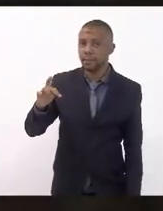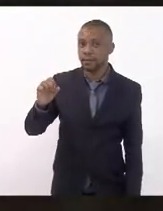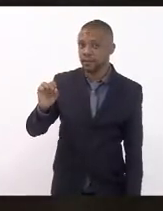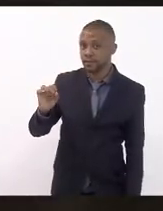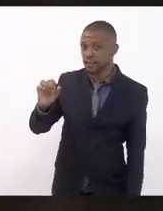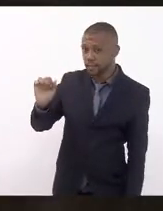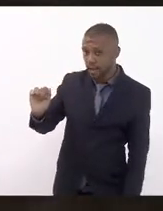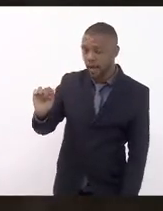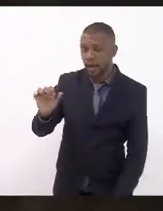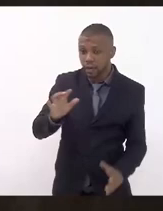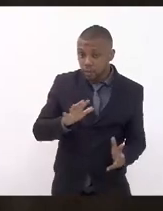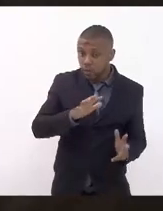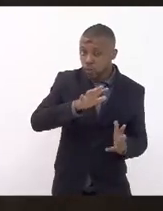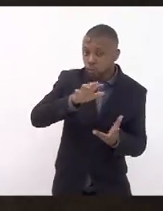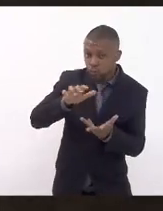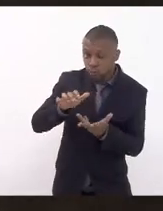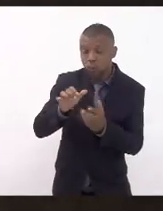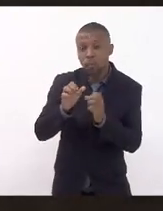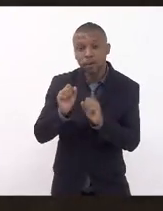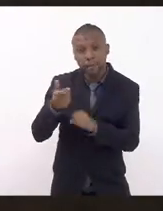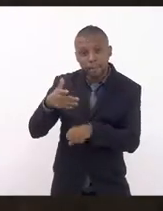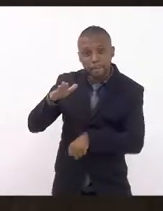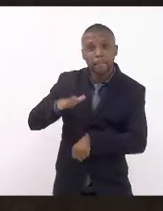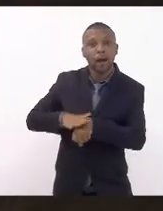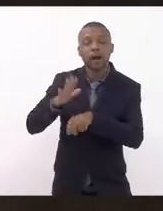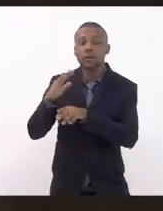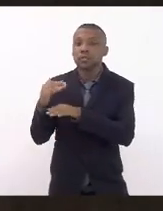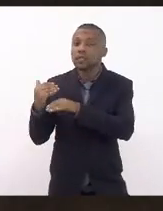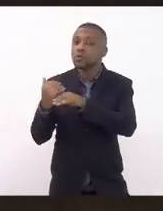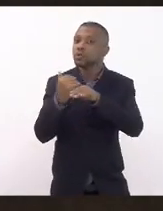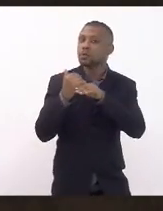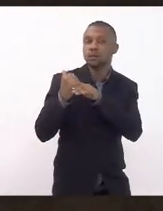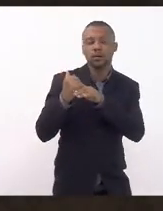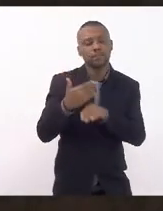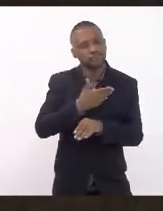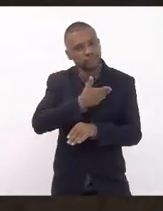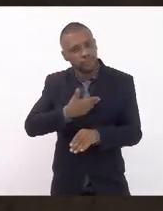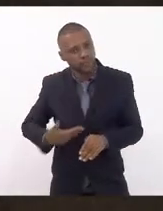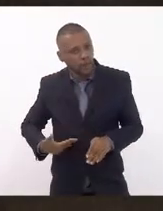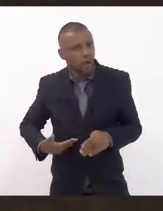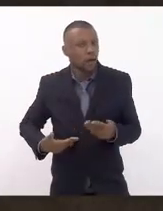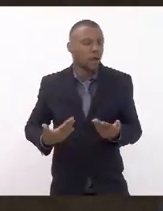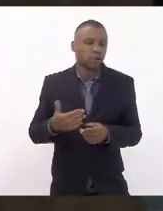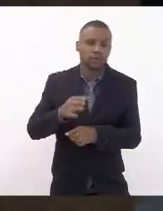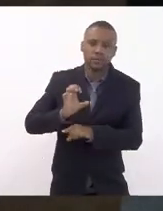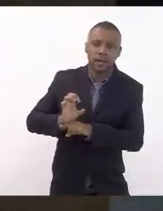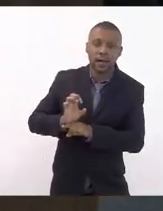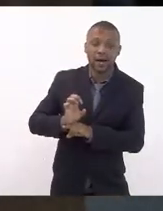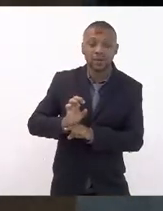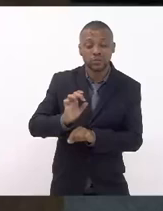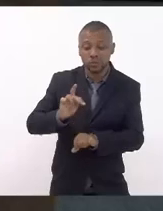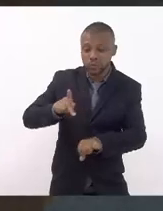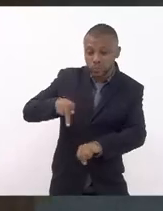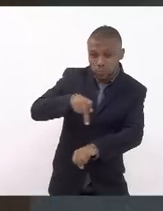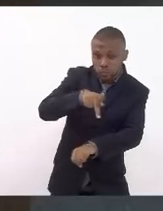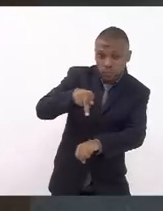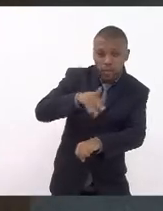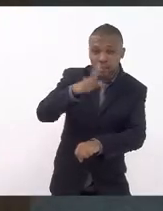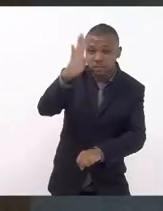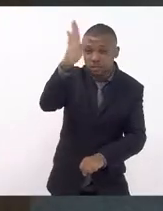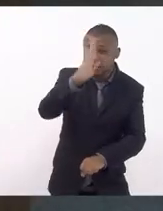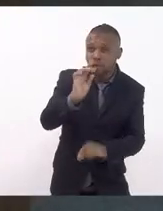mais inclusivo, um mundo e um Estado, um país, quando eu falo de Estado, eu falo de país,